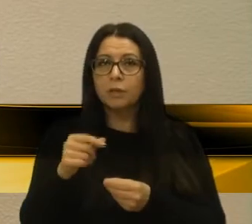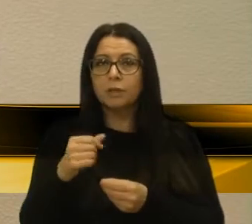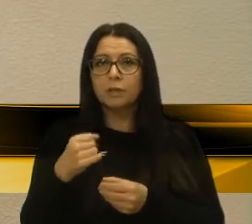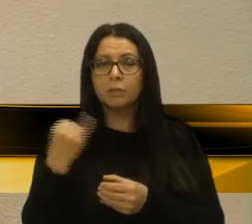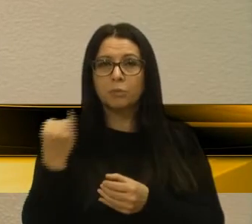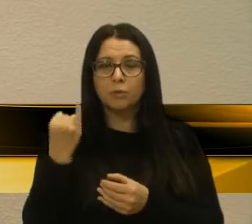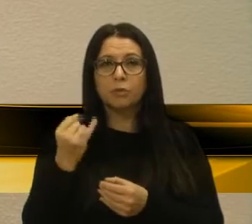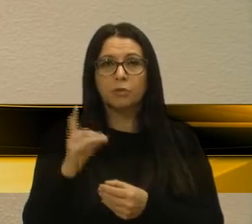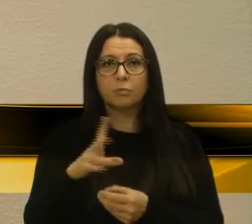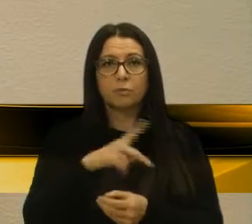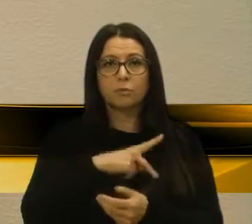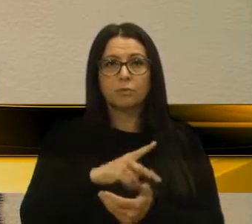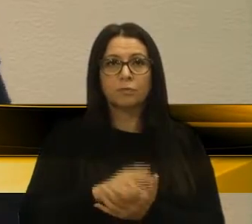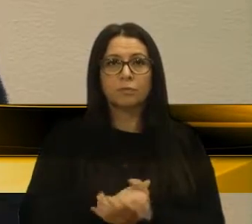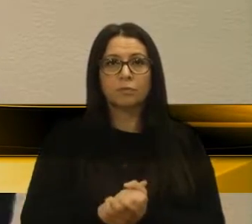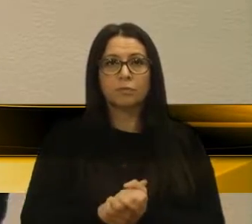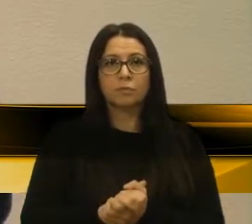era isso é o presidente